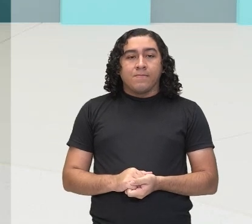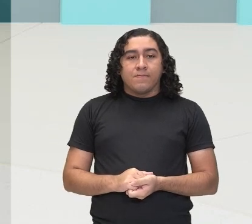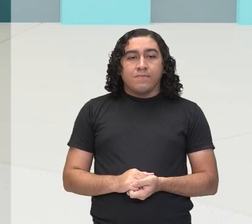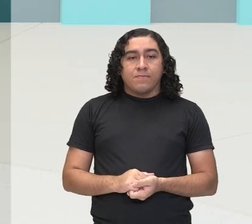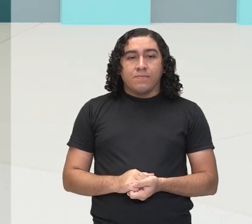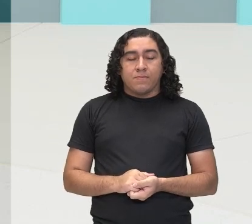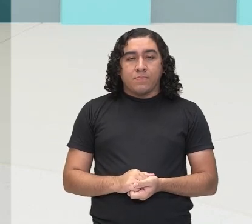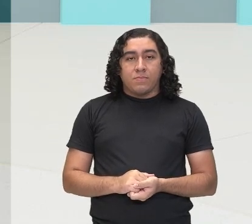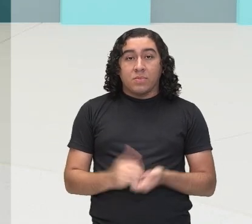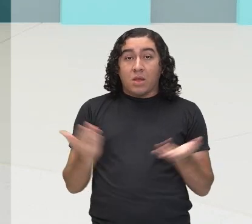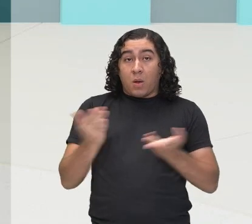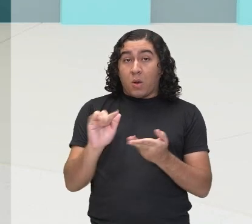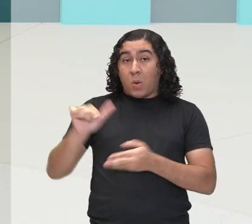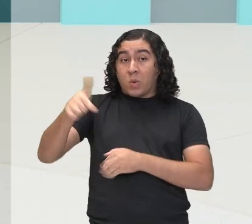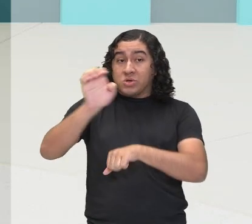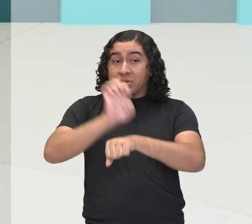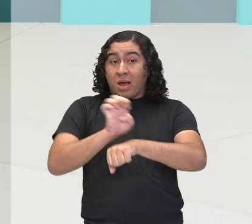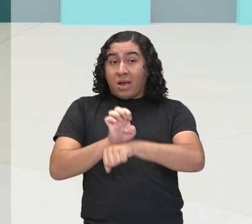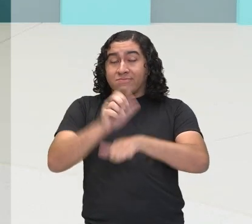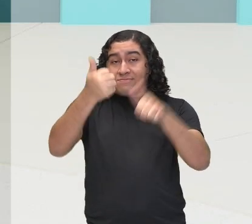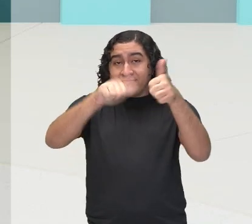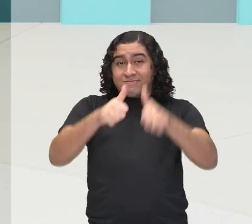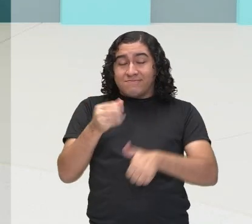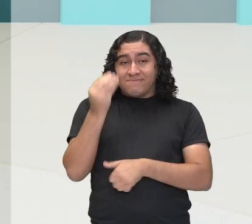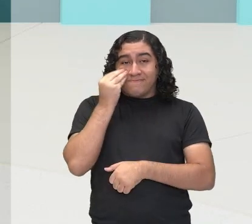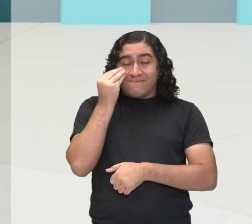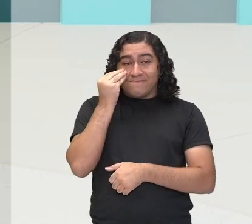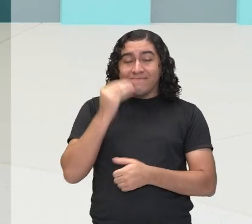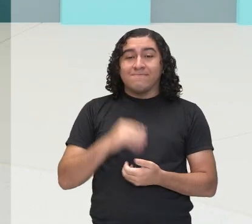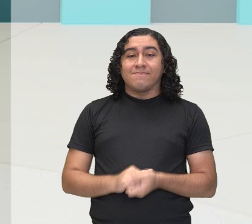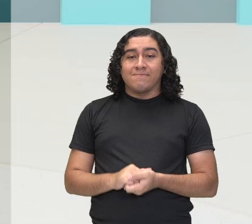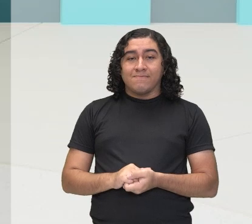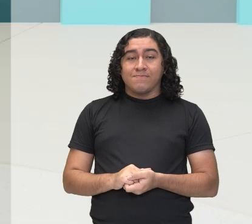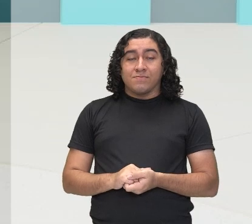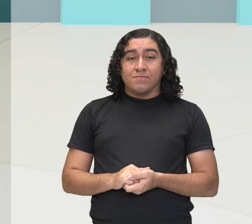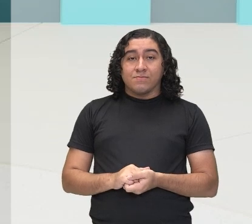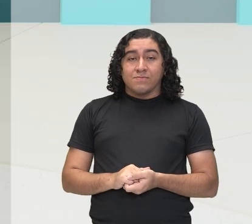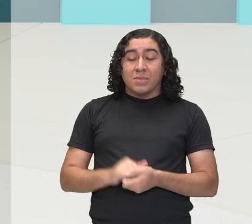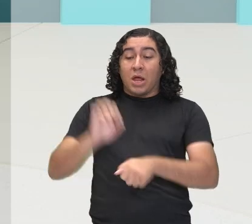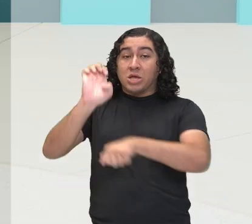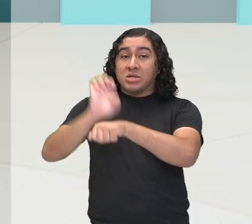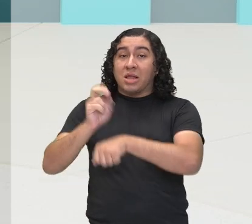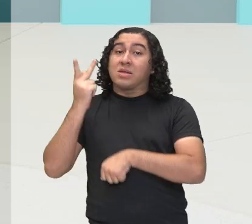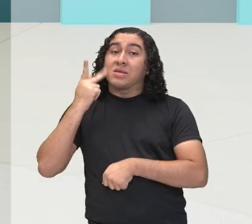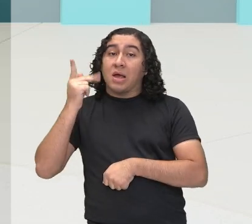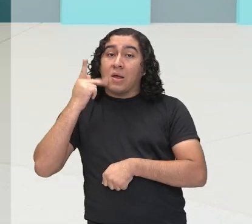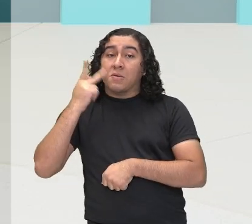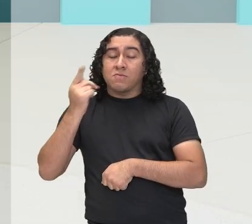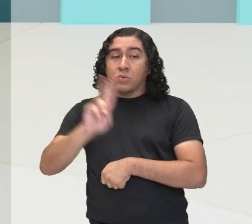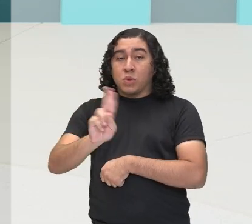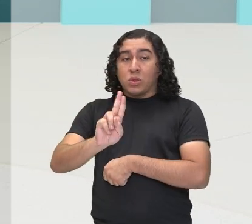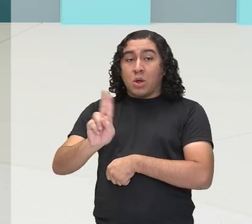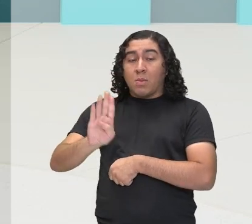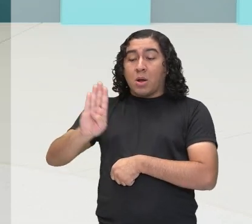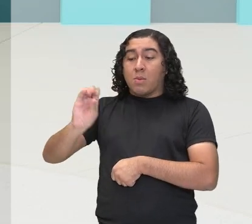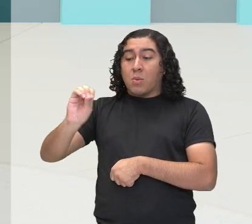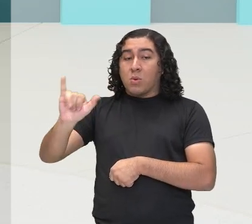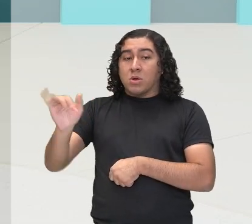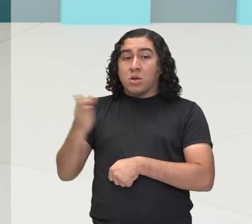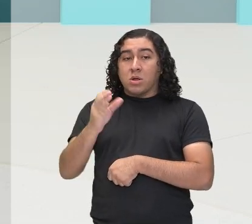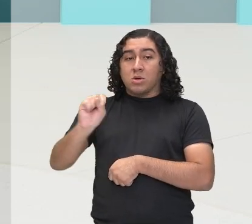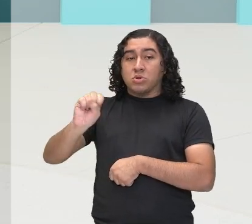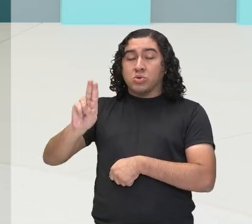agora a outros estados do Brasil. Bem, no Ceará, ele recebe o nome de boi